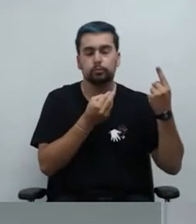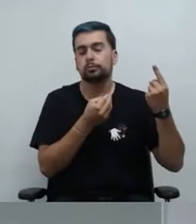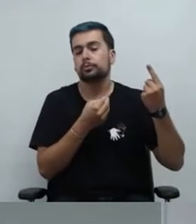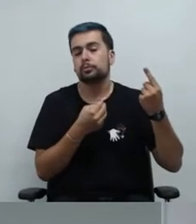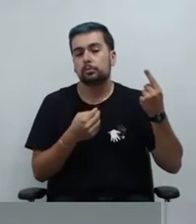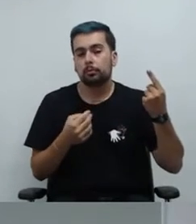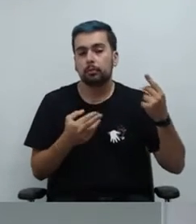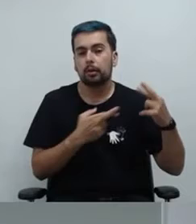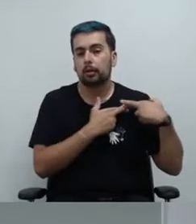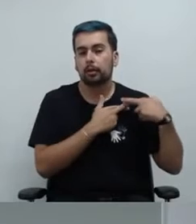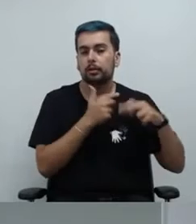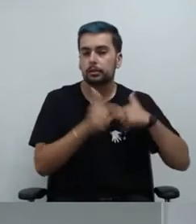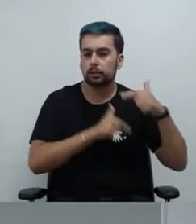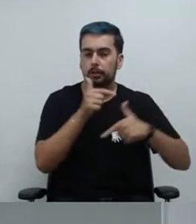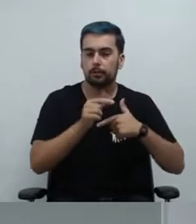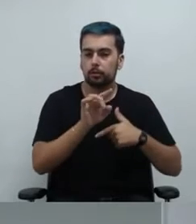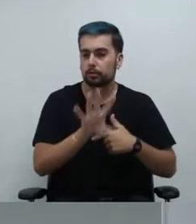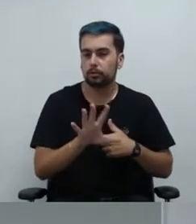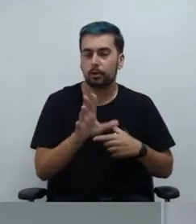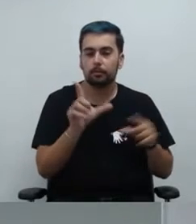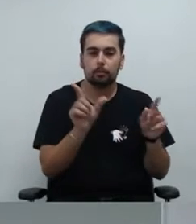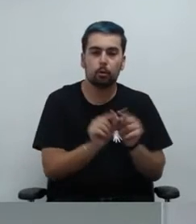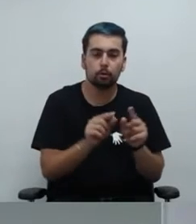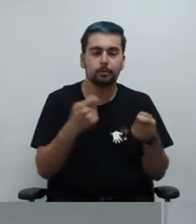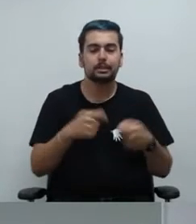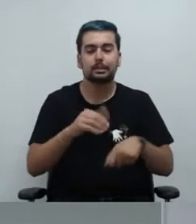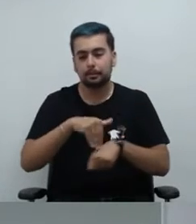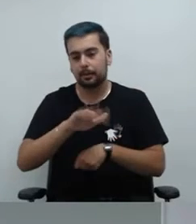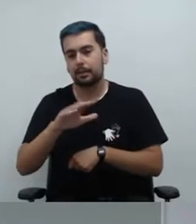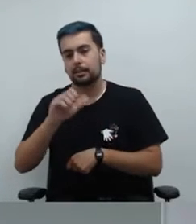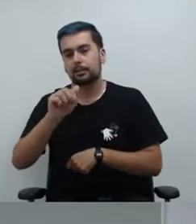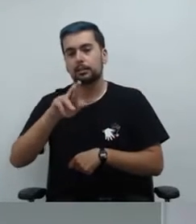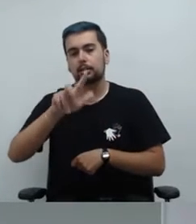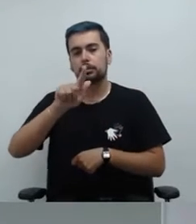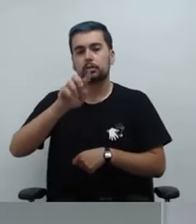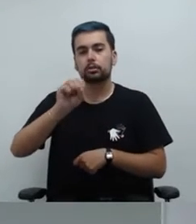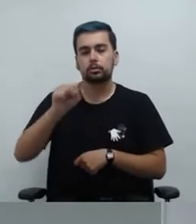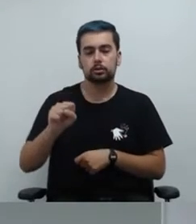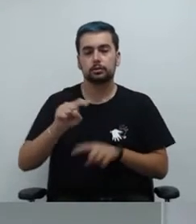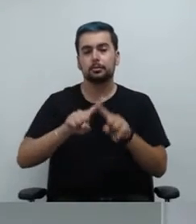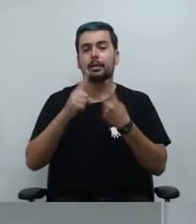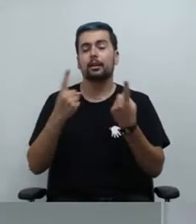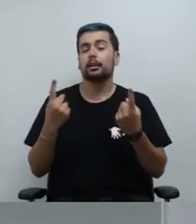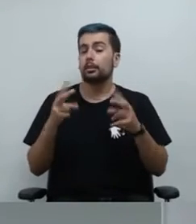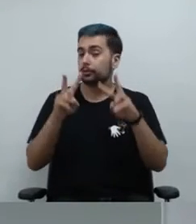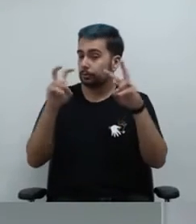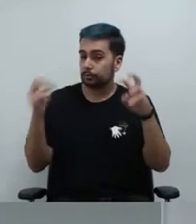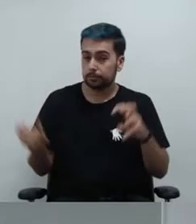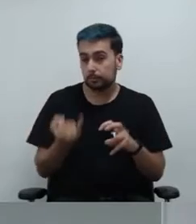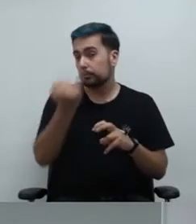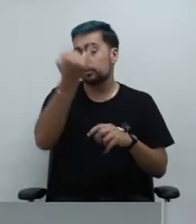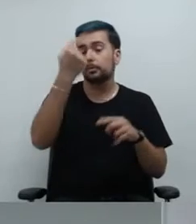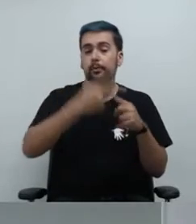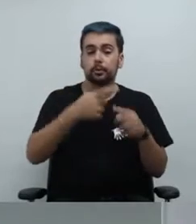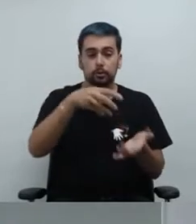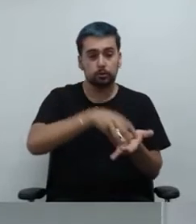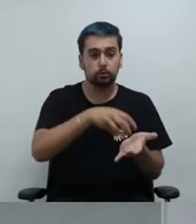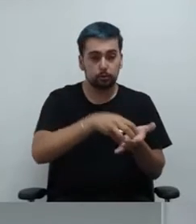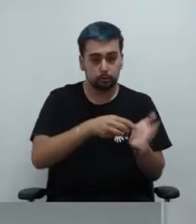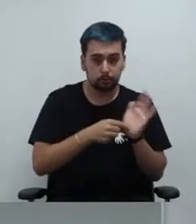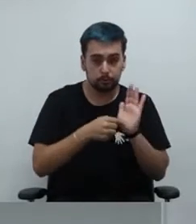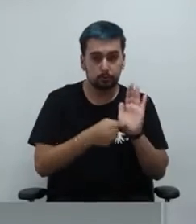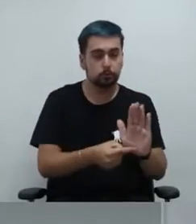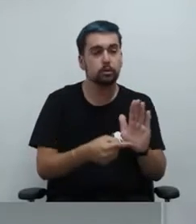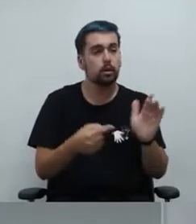demandas operacionais surgirão a partir daí, mas é um passo importante, pois o núcleo já vem demonstrando que